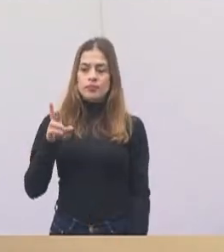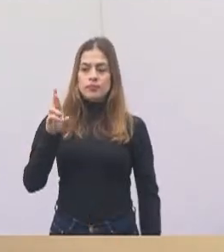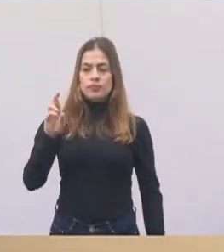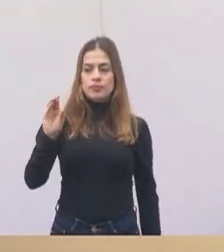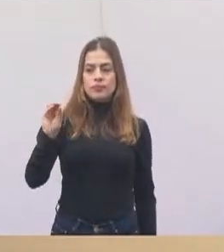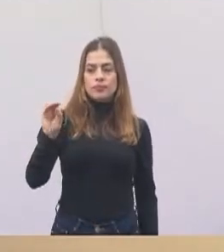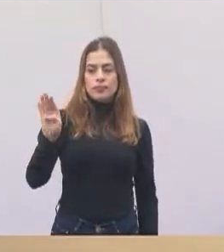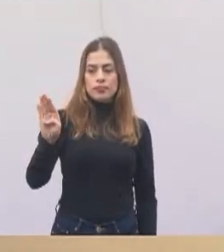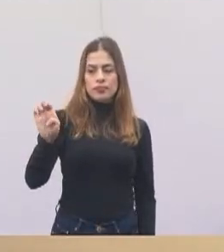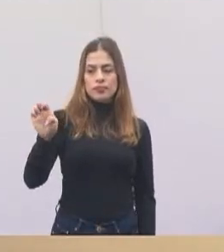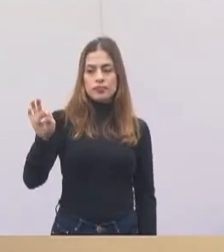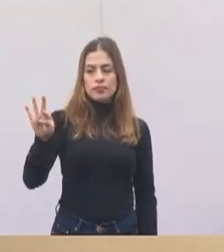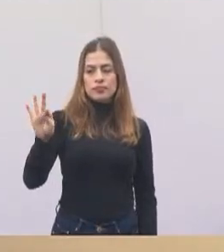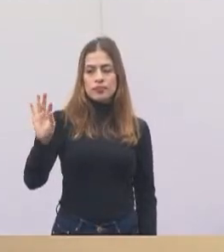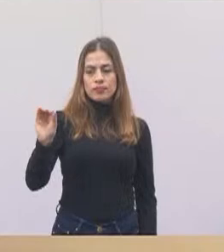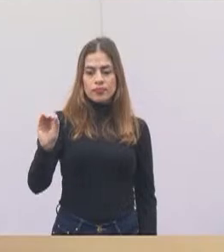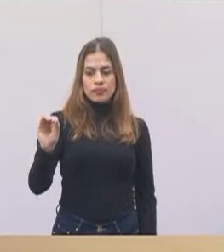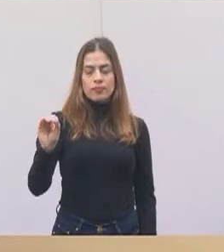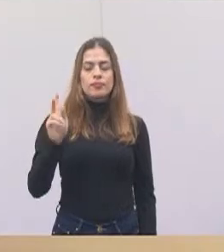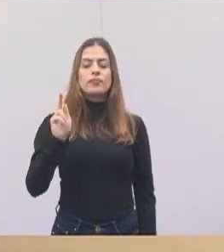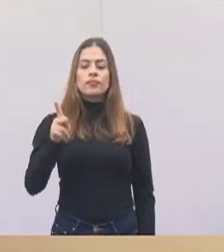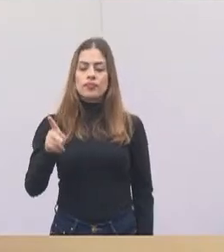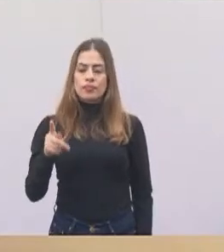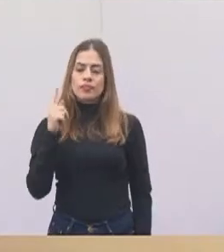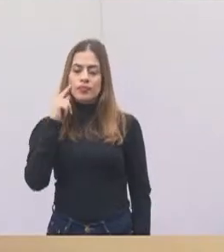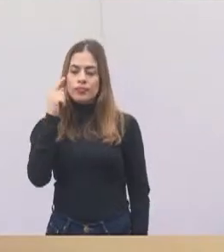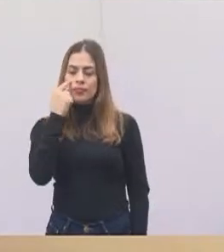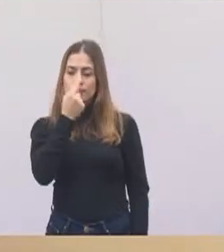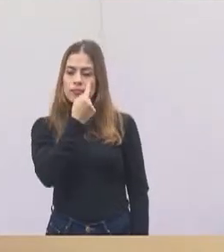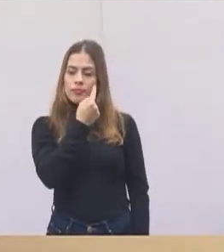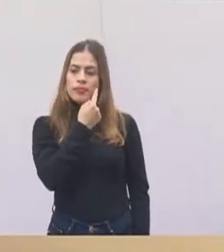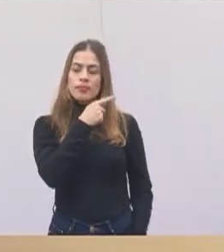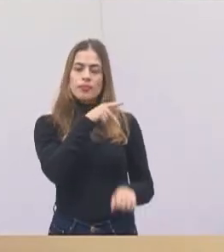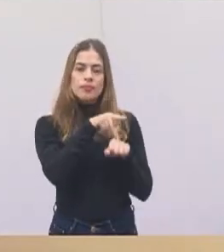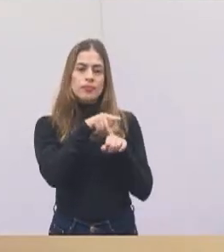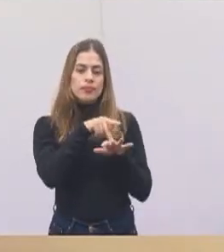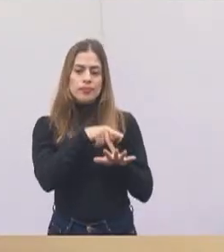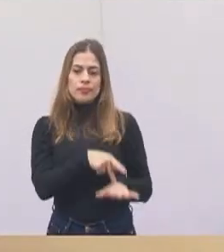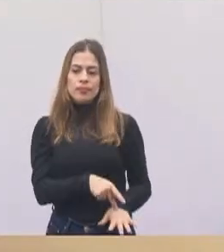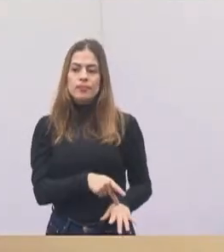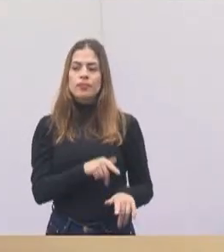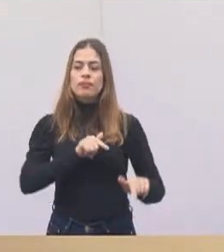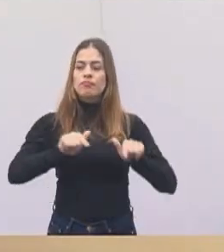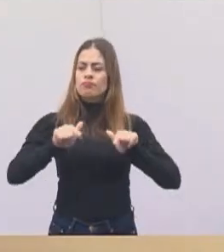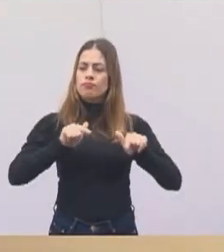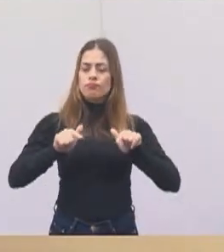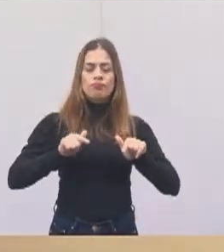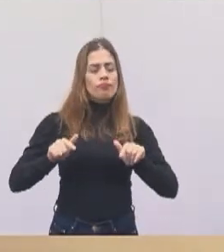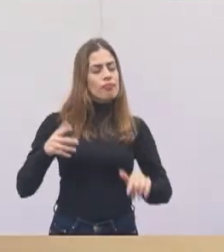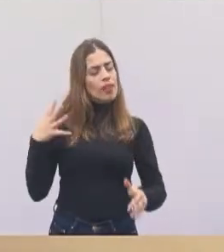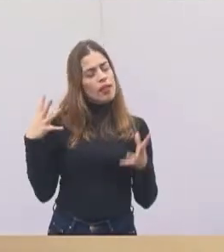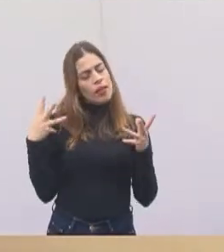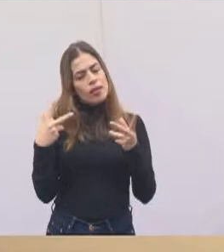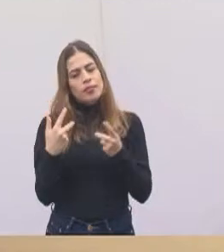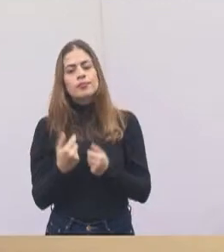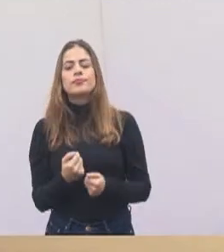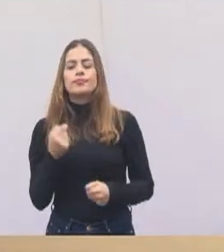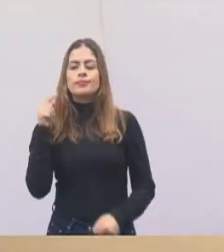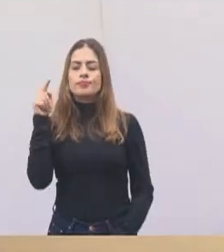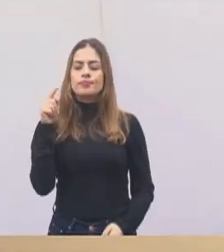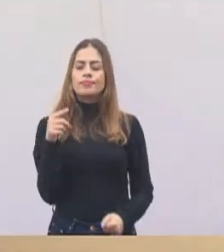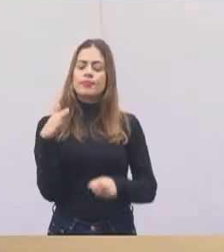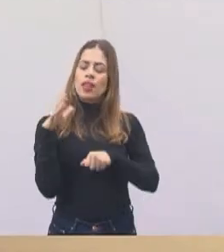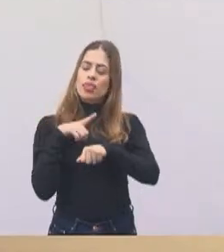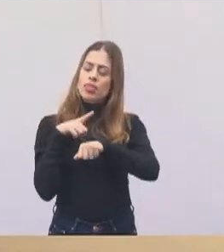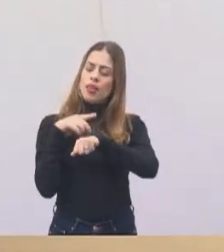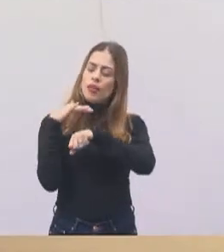né, Roberto? Sempre esteve lá no Meia Lua também, na paróquia, né? Fez um grande trabalho lá. Então a gente tem esse